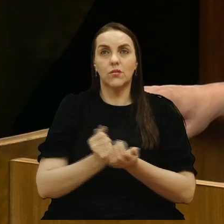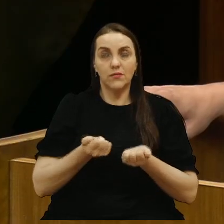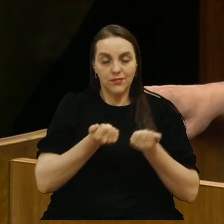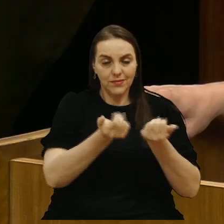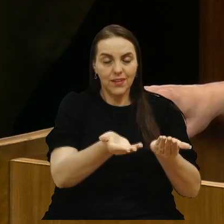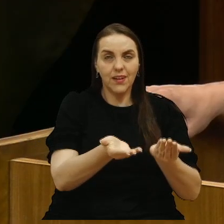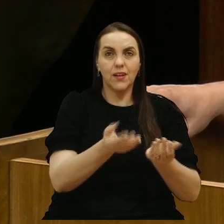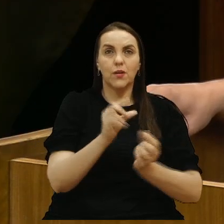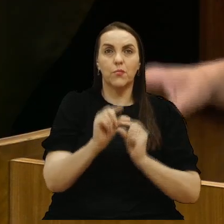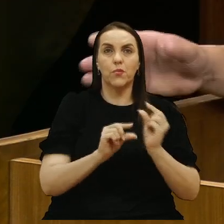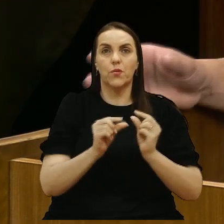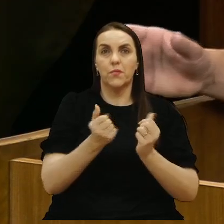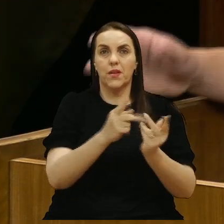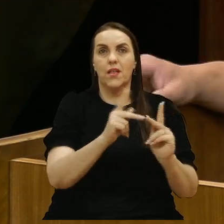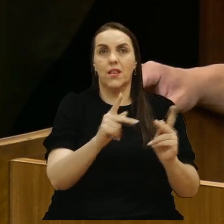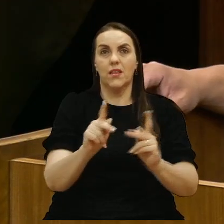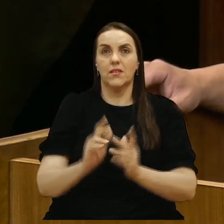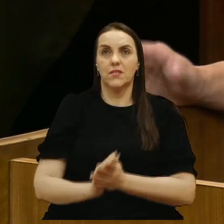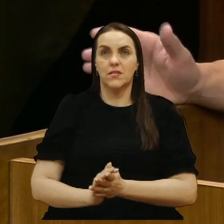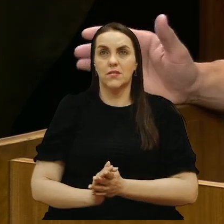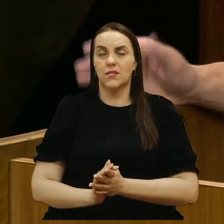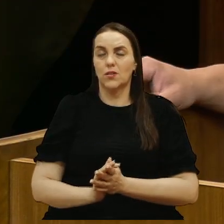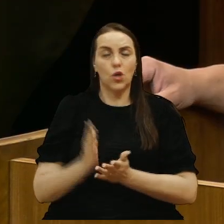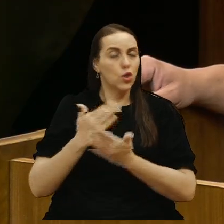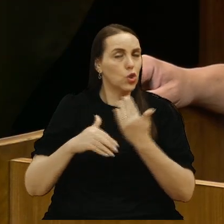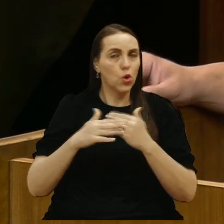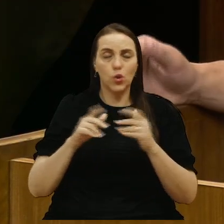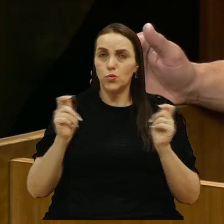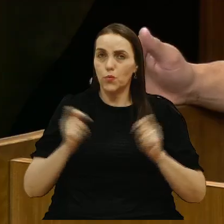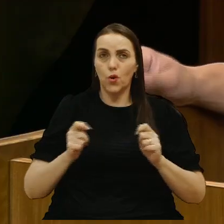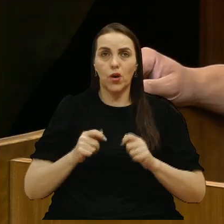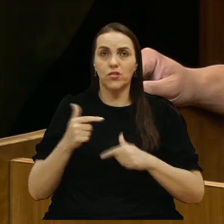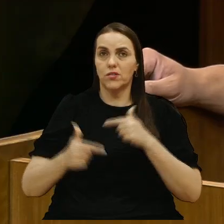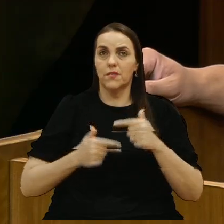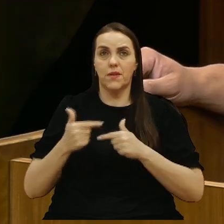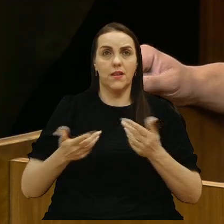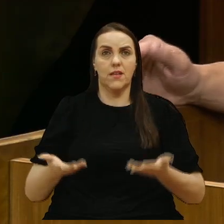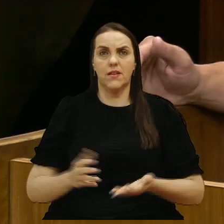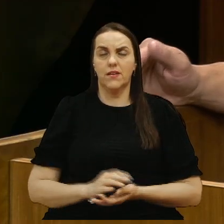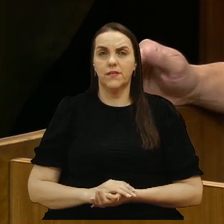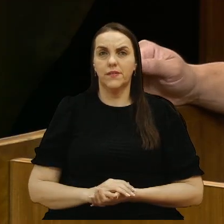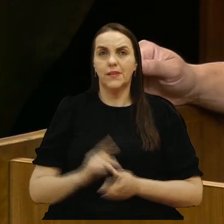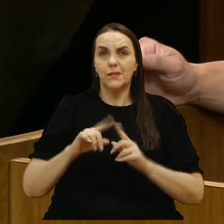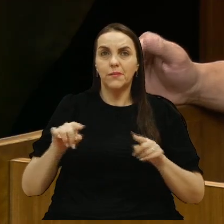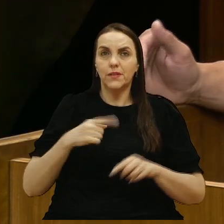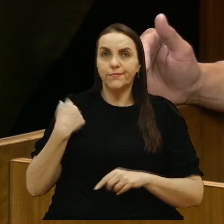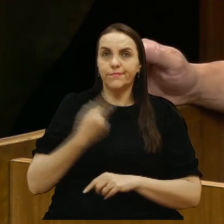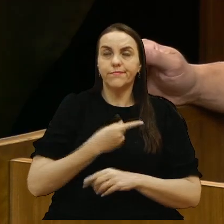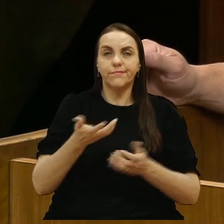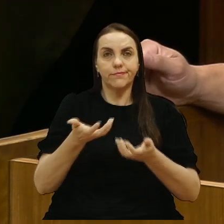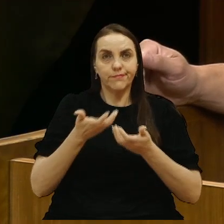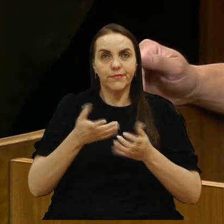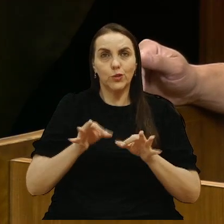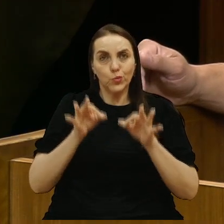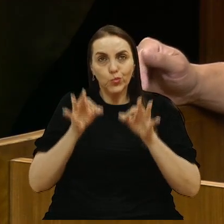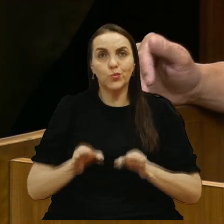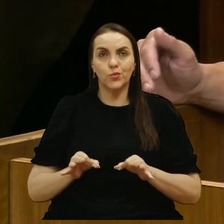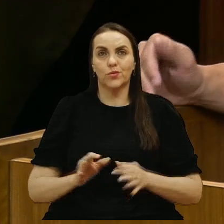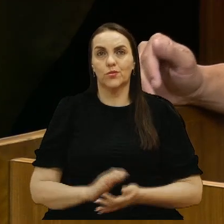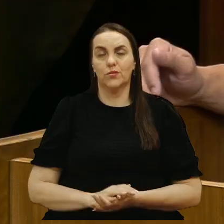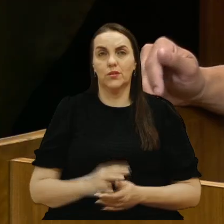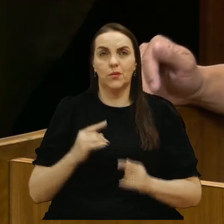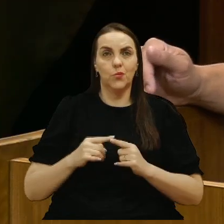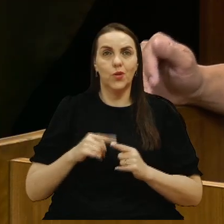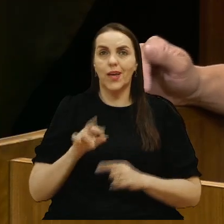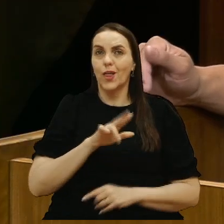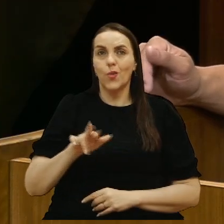para eles. O sol é para todo mundo consegue trabalhar, mas a gente só quer que seja justo isso. Porque não